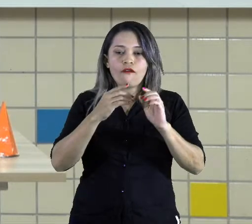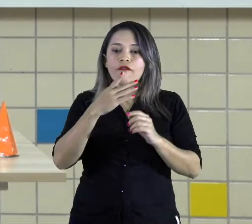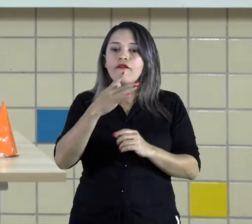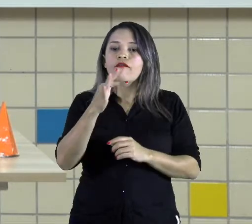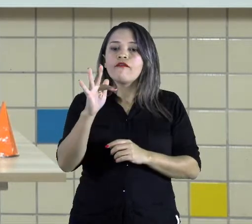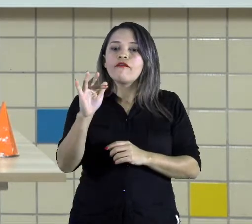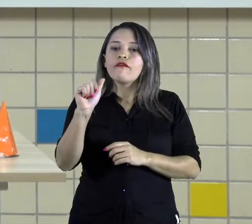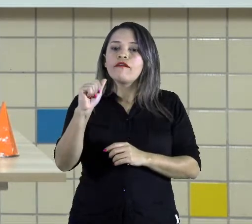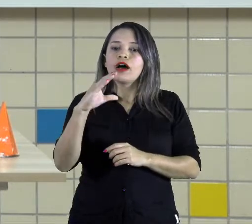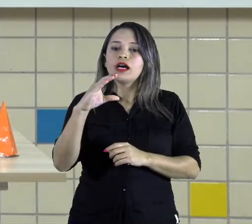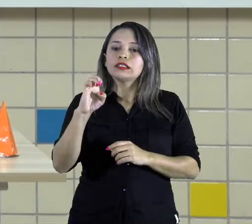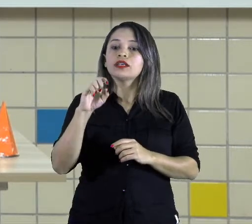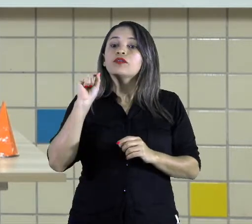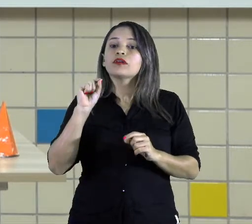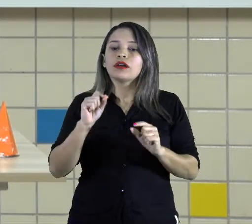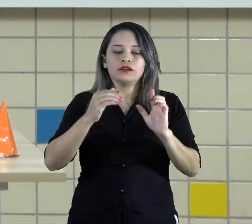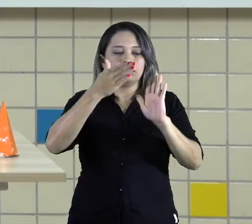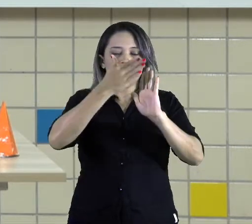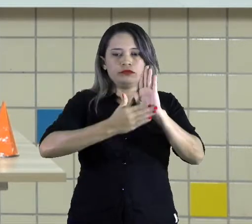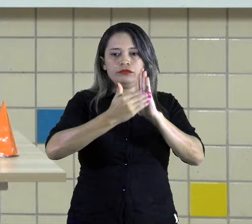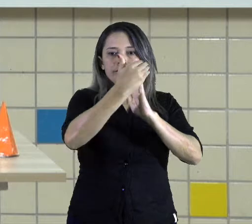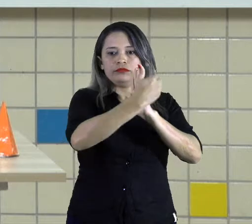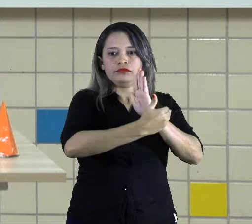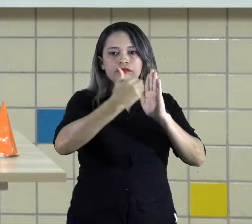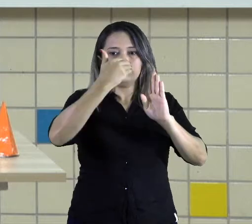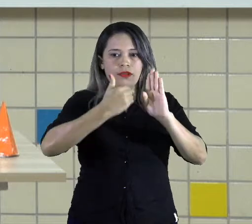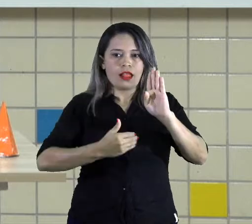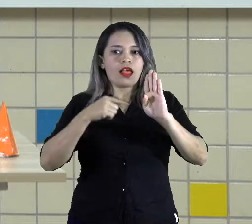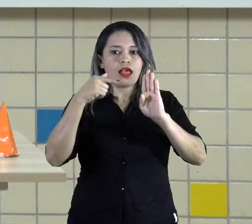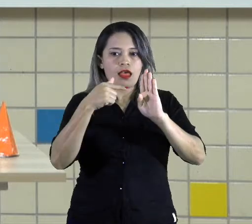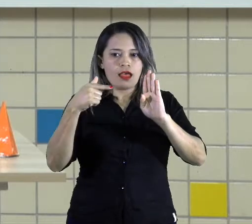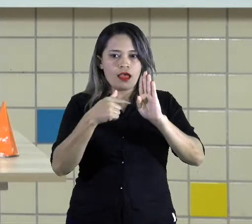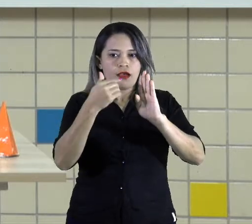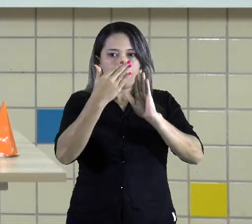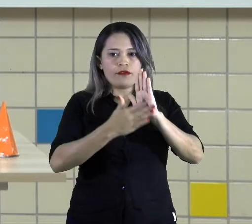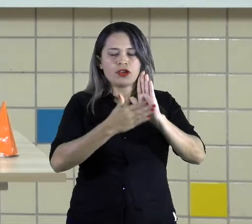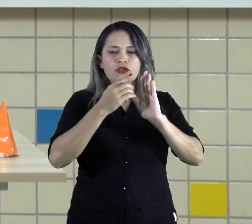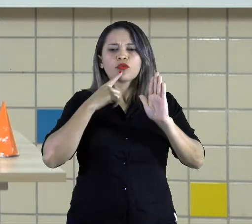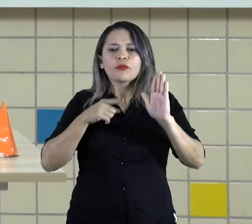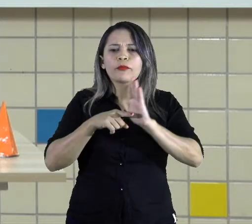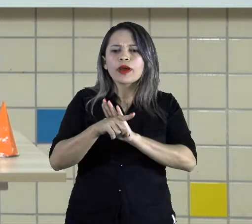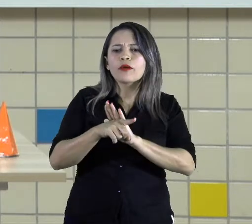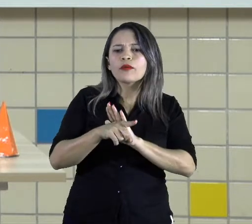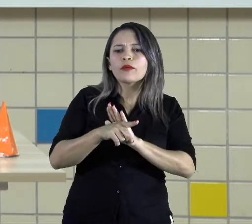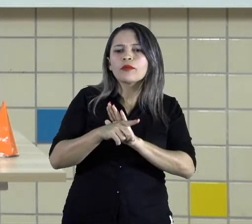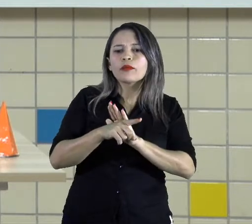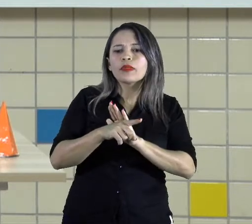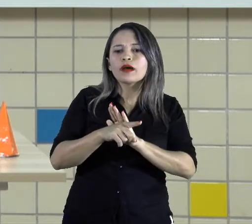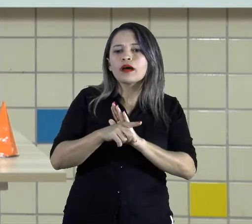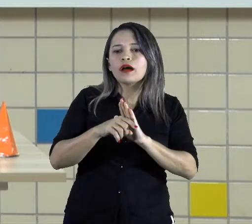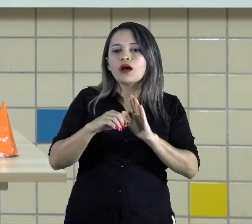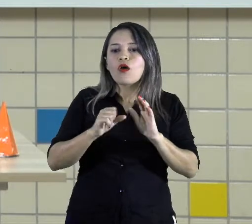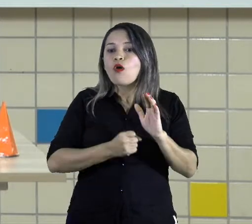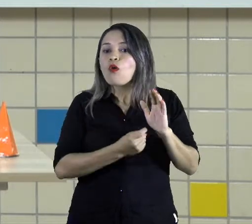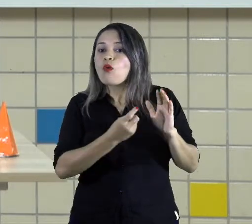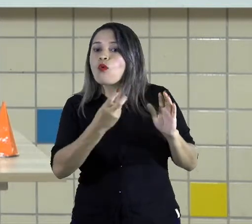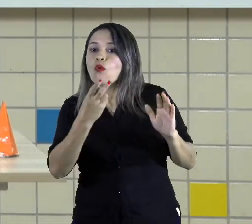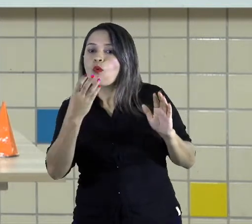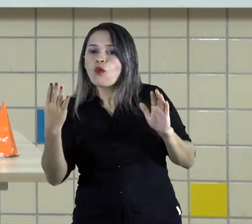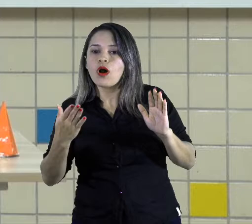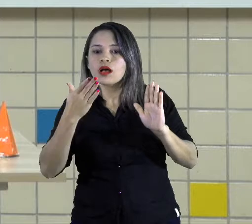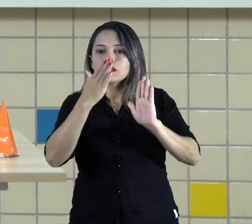né, as laterais daquele sólido geométrico. Então, quando eu perguntar numa questão, quantas faces tem aquele